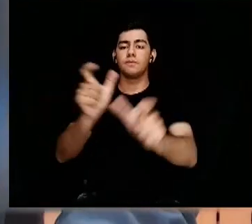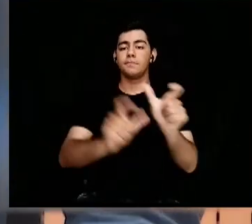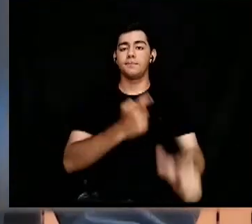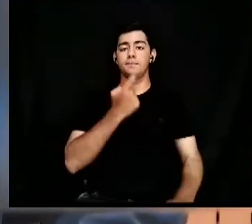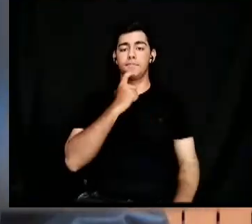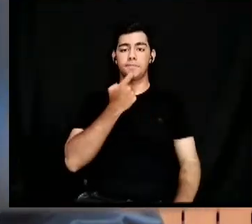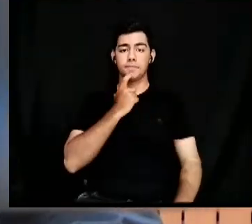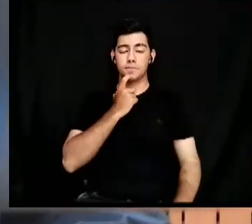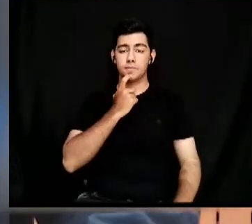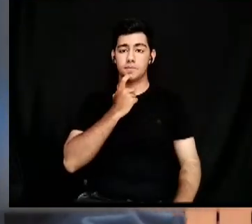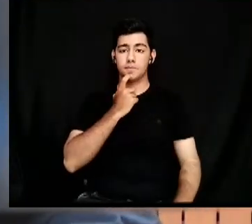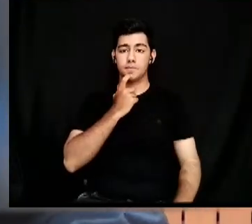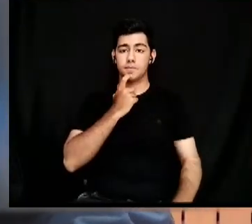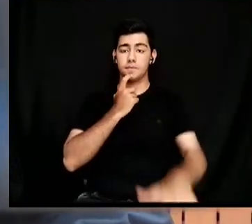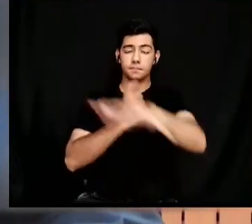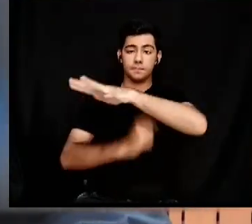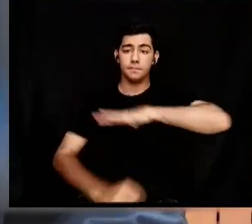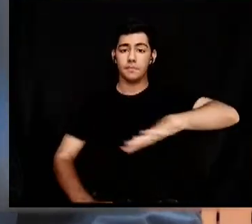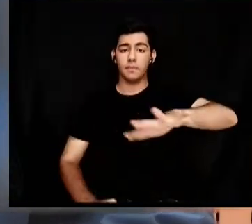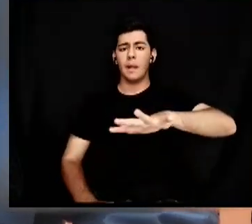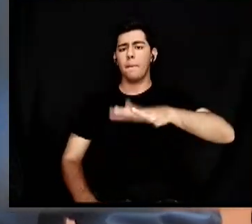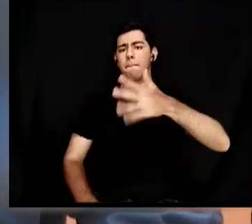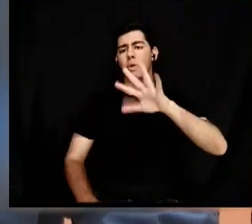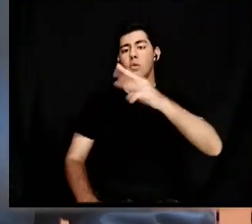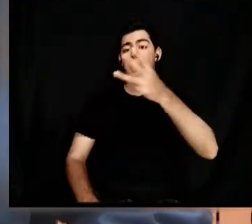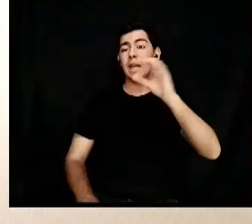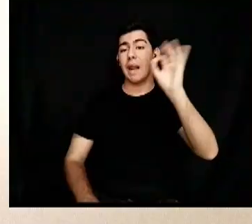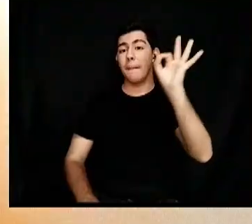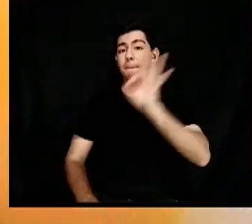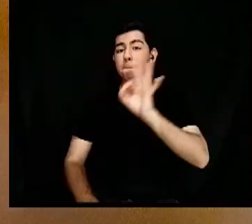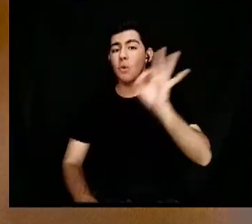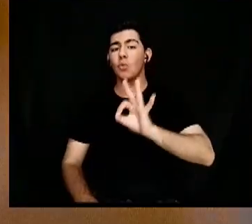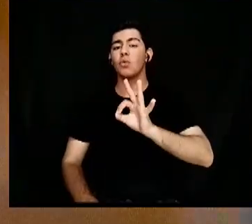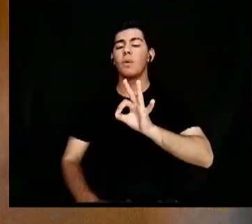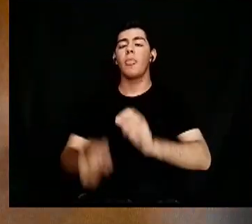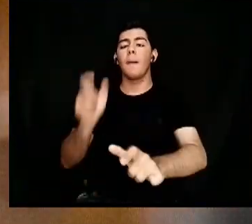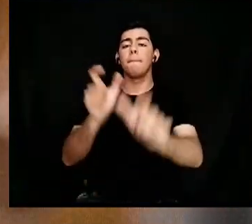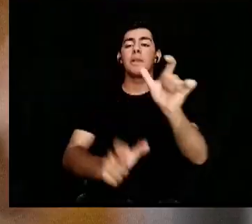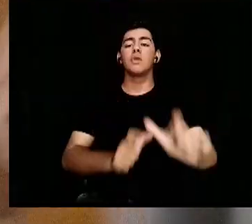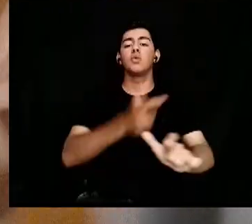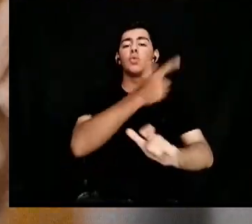como já disse, atende 30% de moradores de outras regiões.